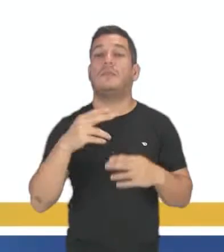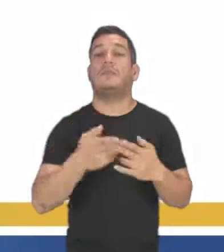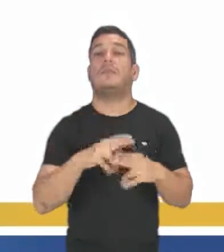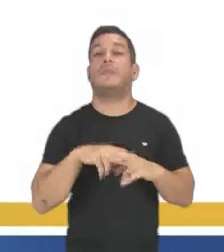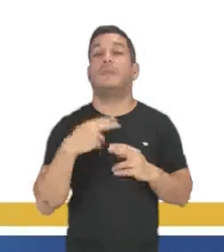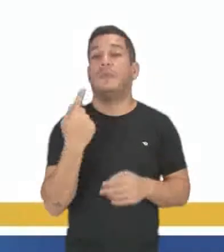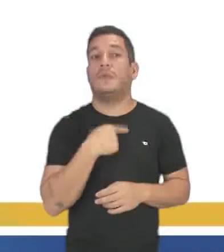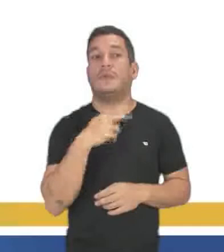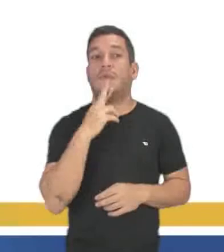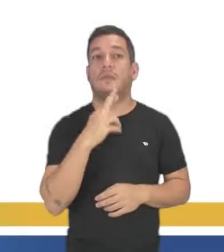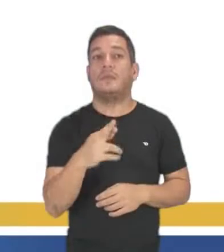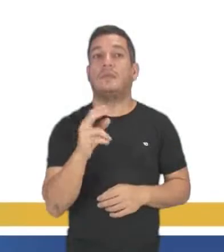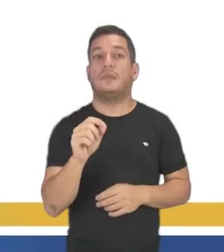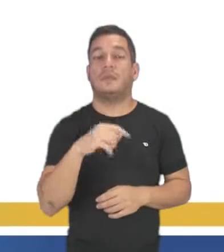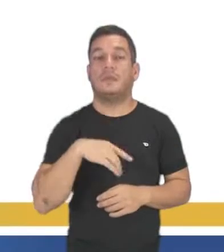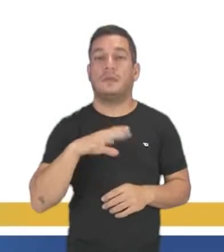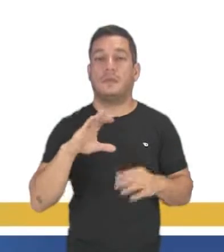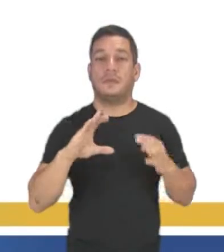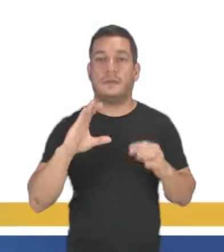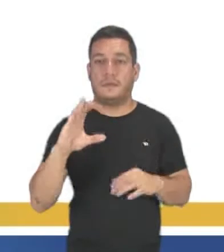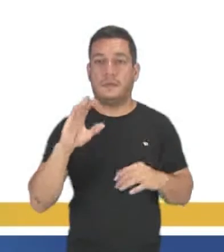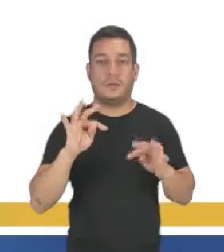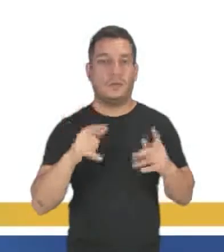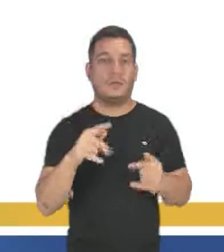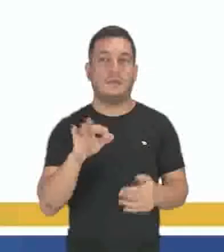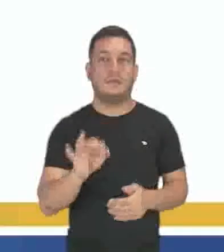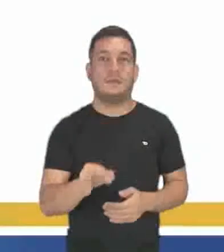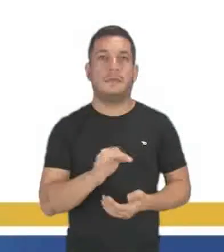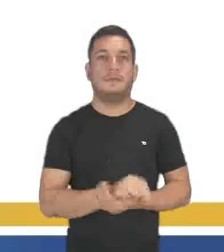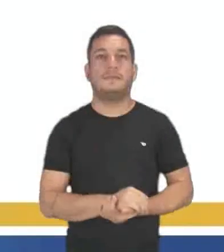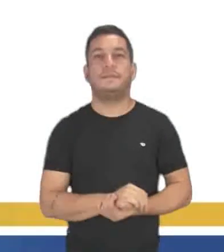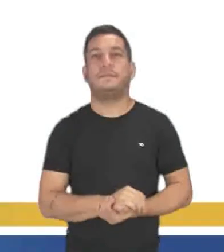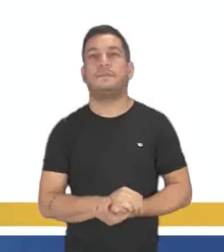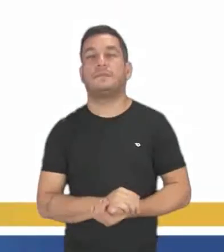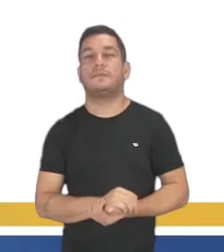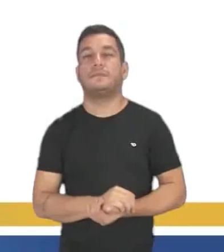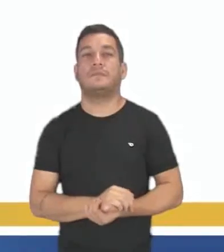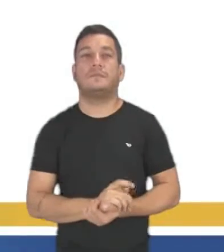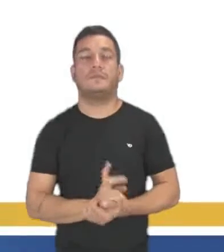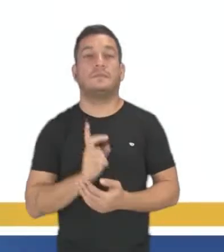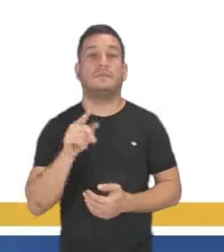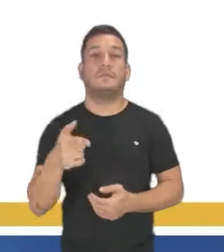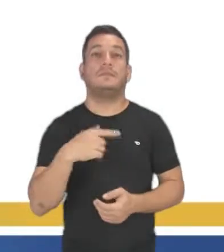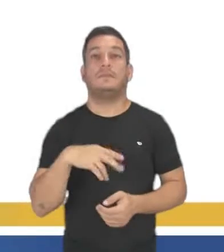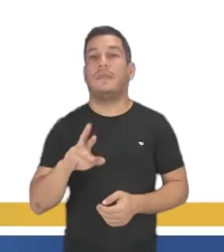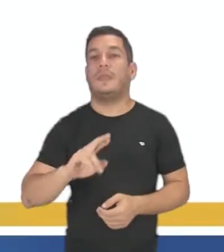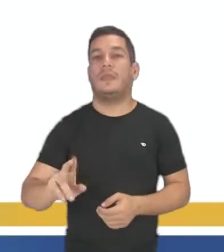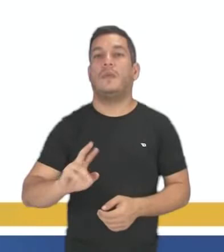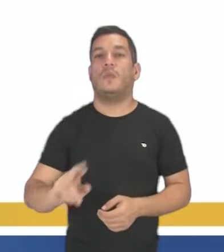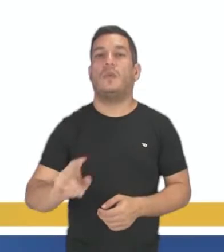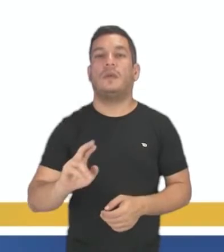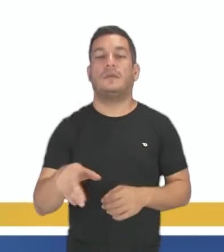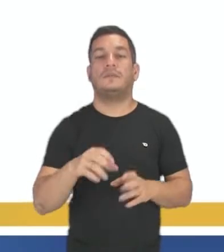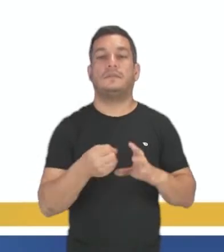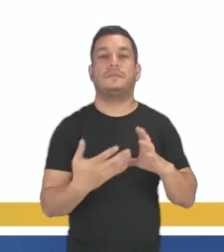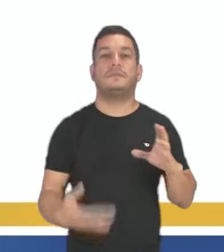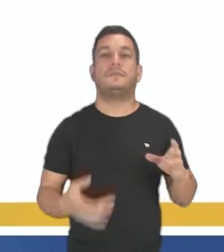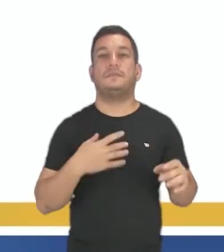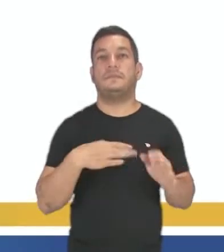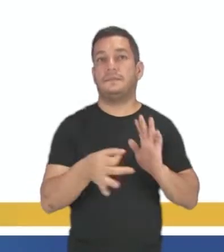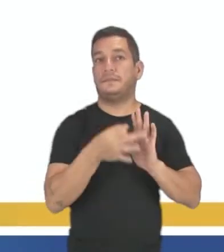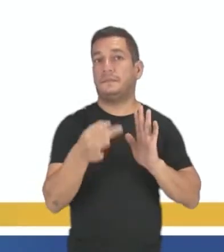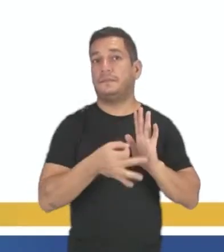é o que responde? Letra C, todas estão corretas. Depois, não é característica do artigo